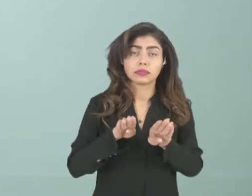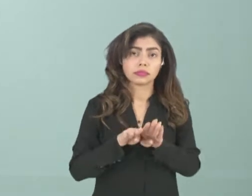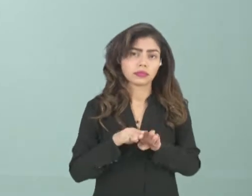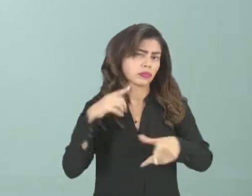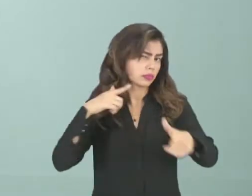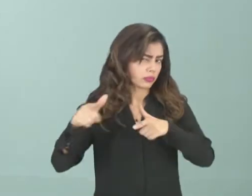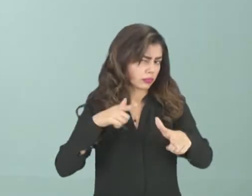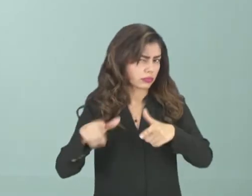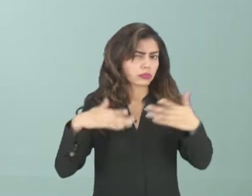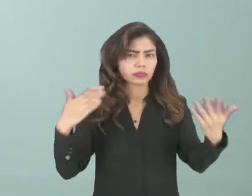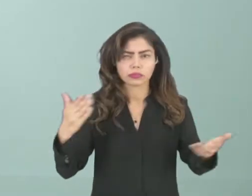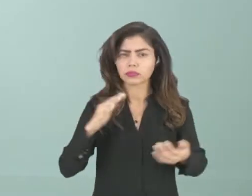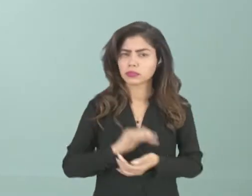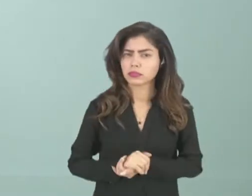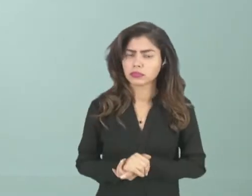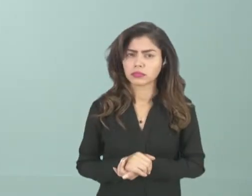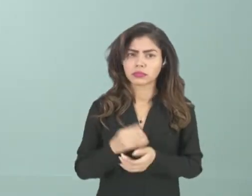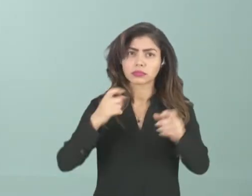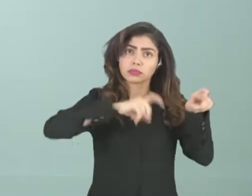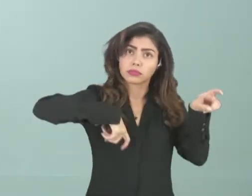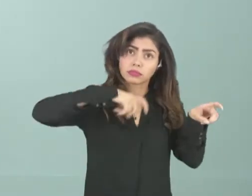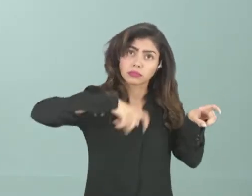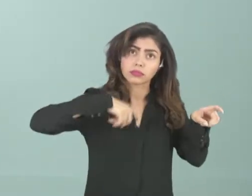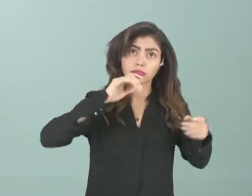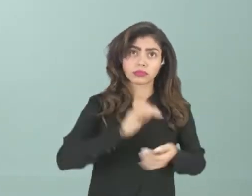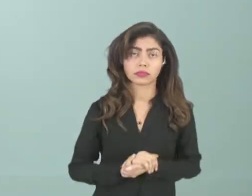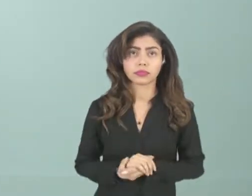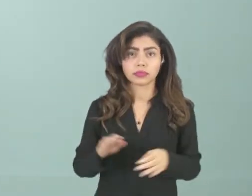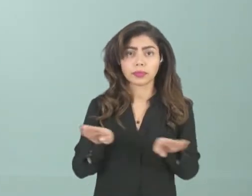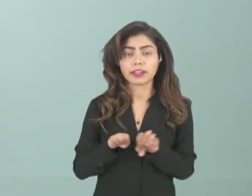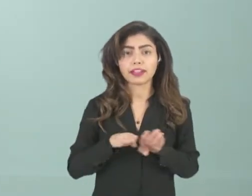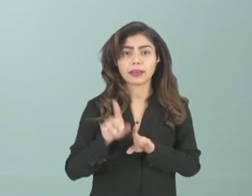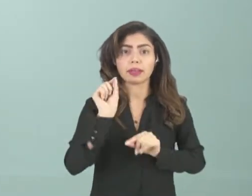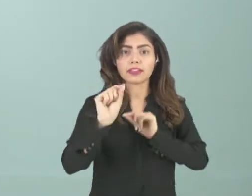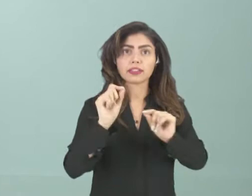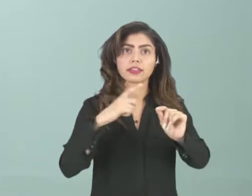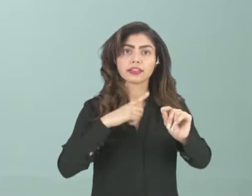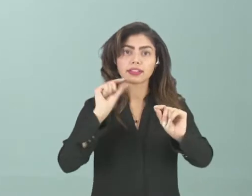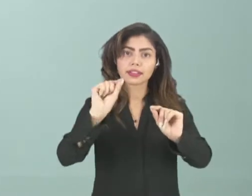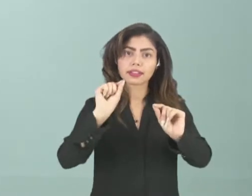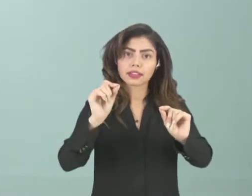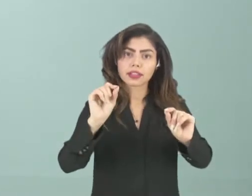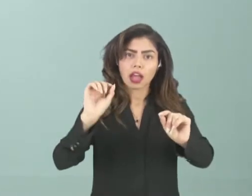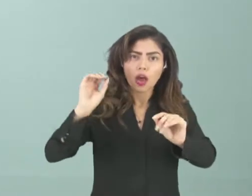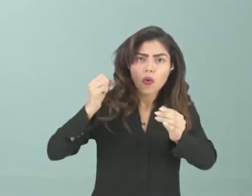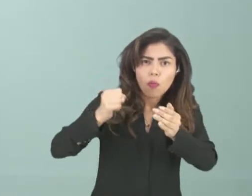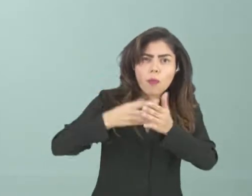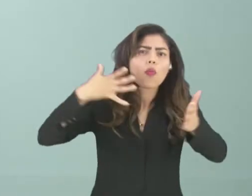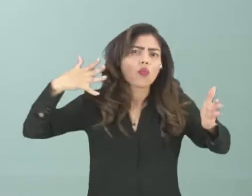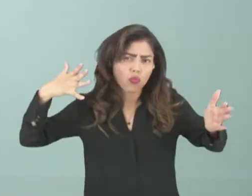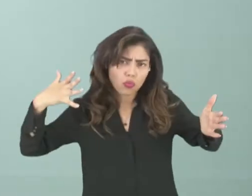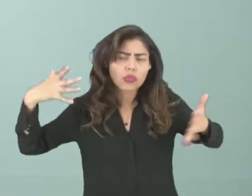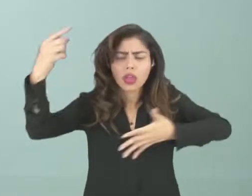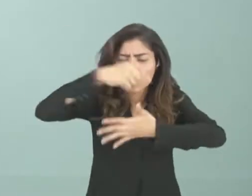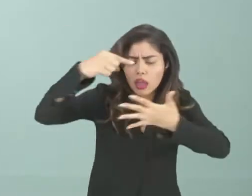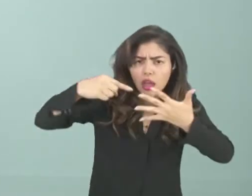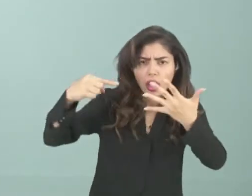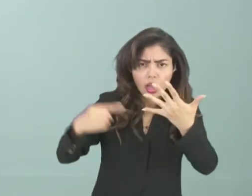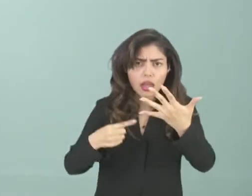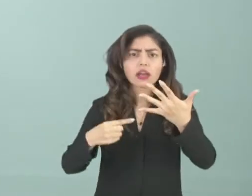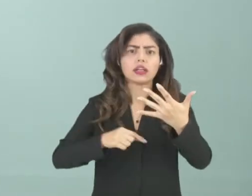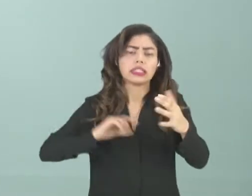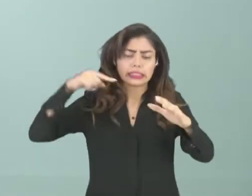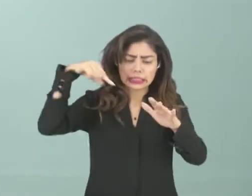esses trabalhadores rurais vão em busca de diversos fatores de atração que vai ter dentro